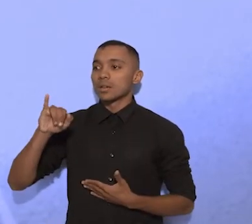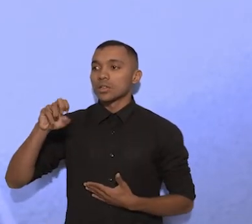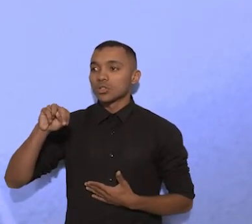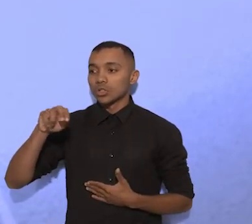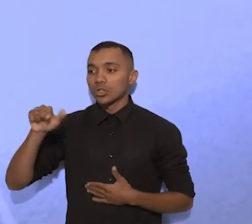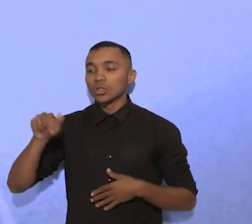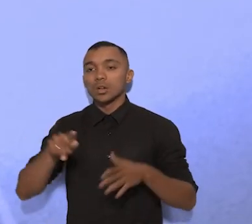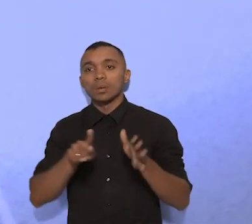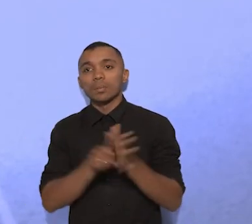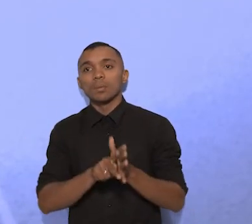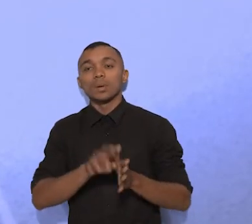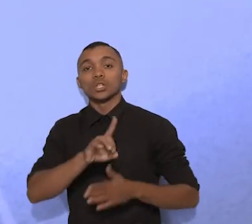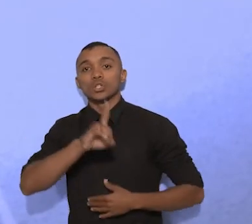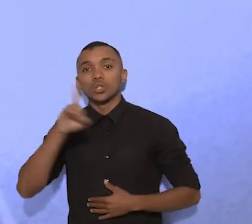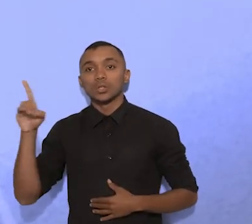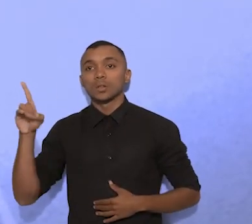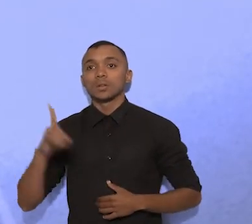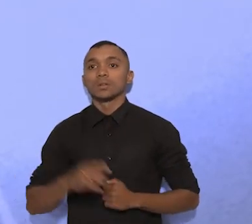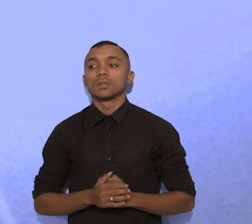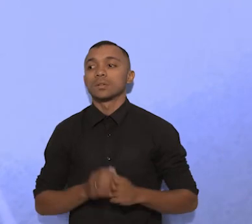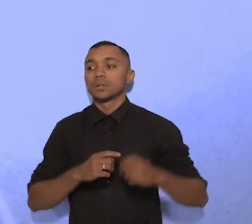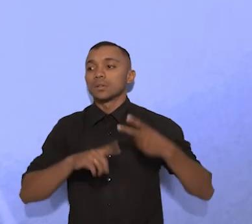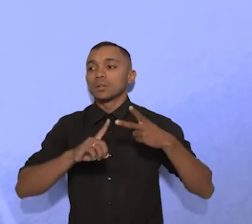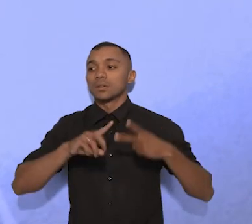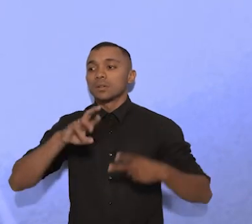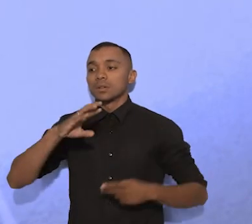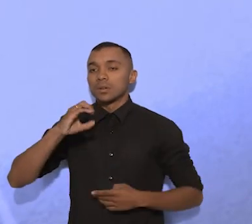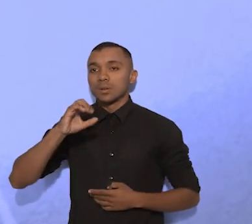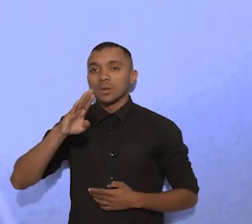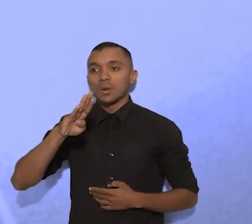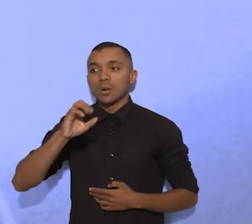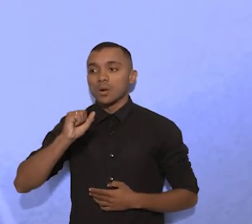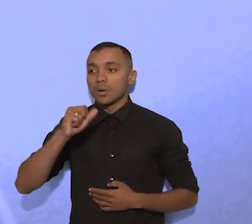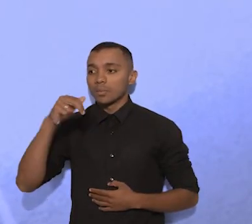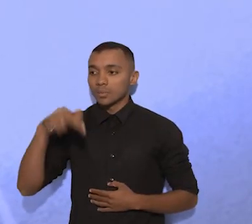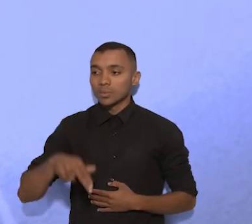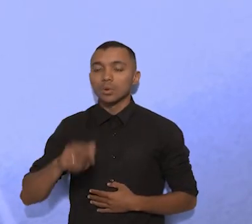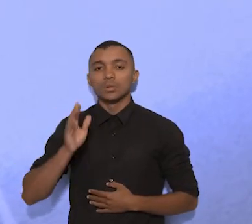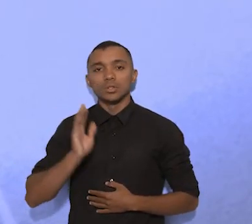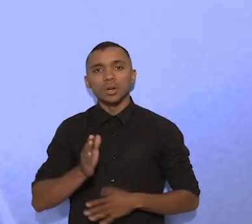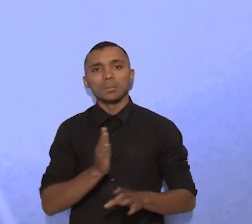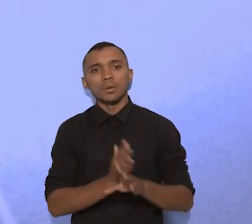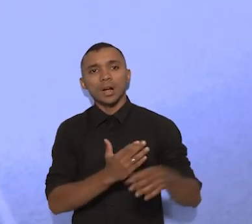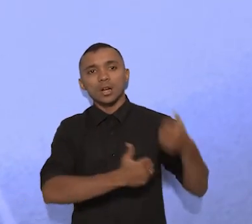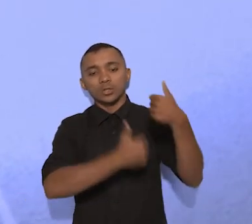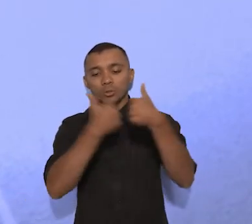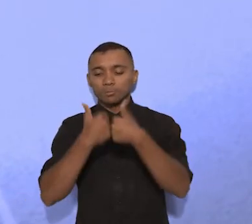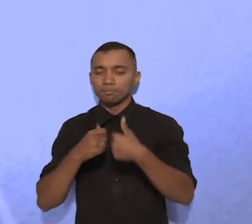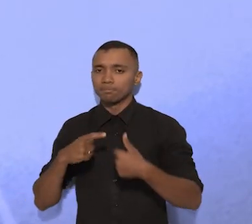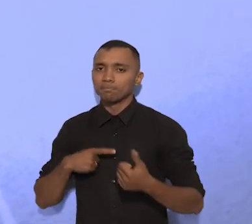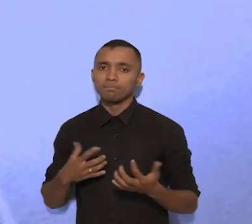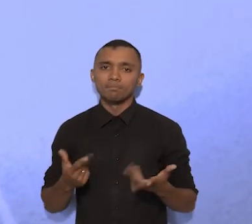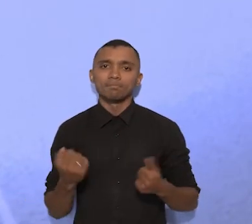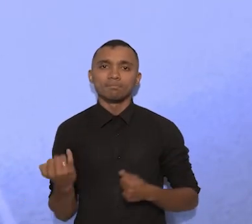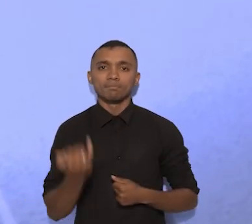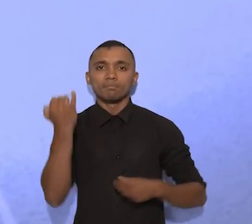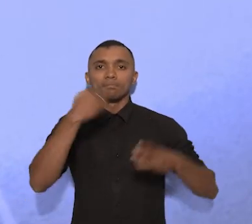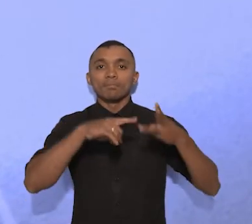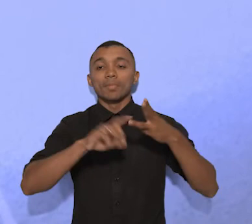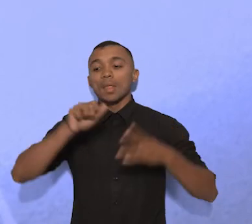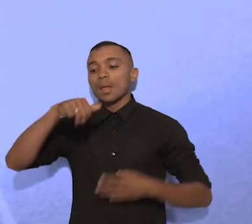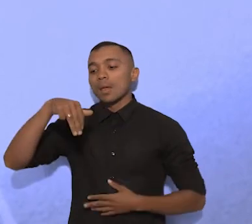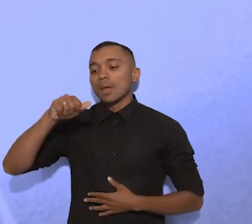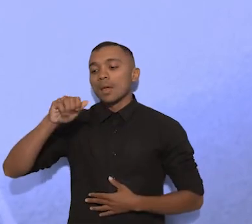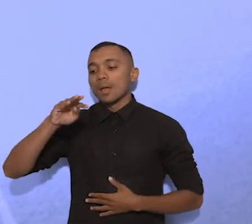pelo lado direito. O Robson caiu demais de produção esse ano, que foi um jogador importante. O próprio Matheus Vargas, o